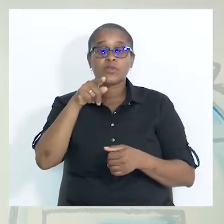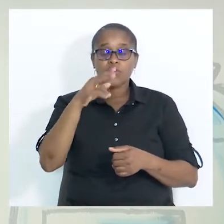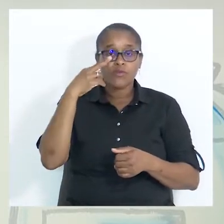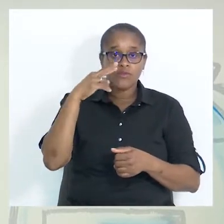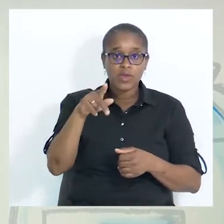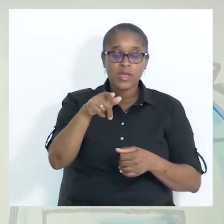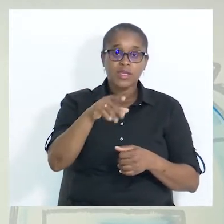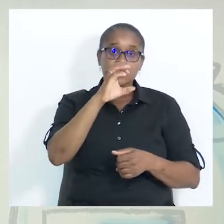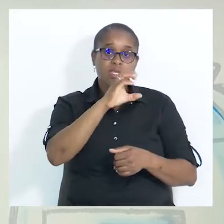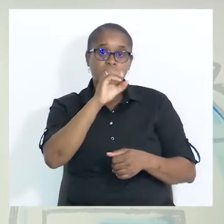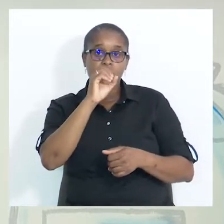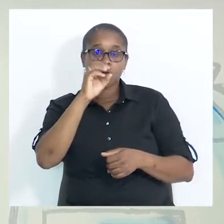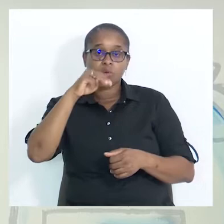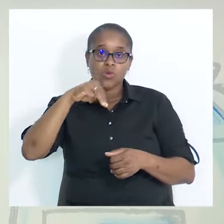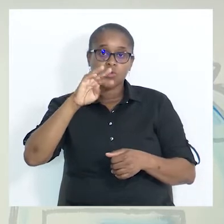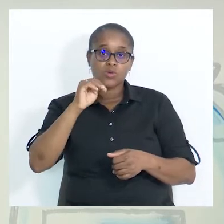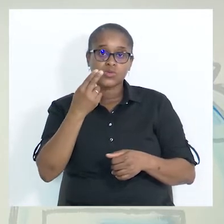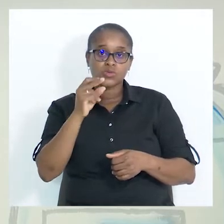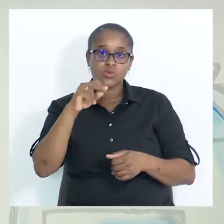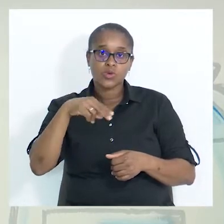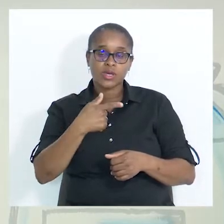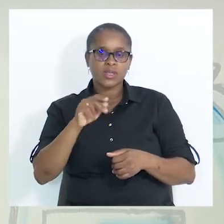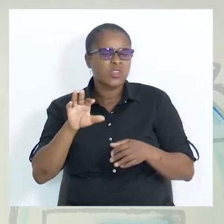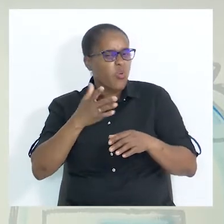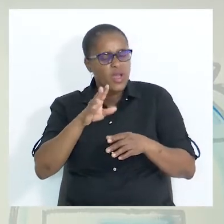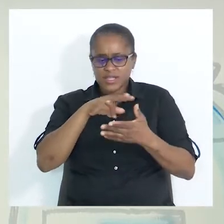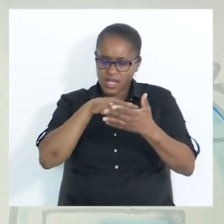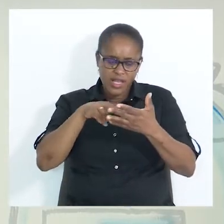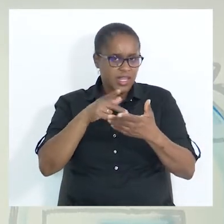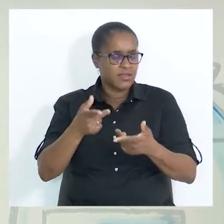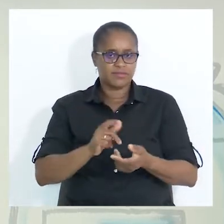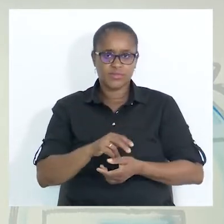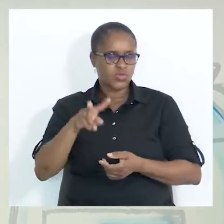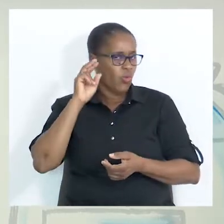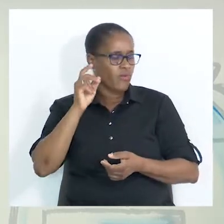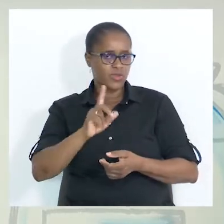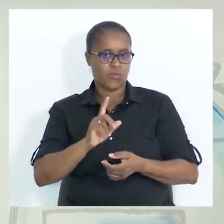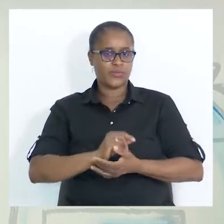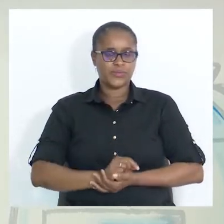essa consoante quase que não se lê ou não se ouve.